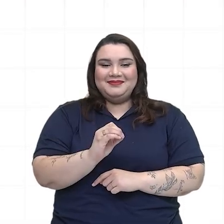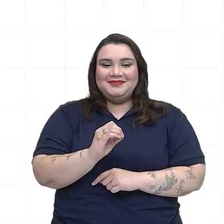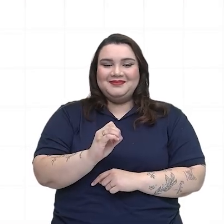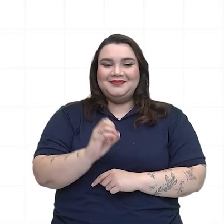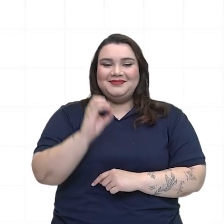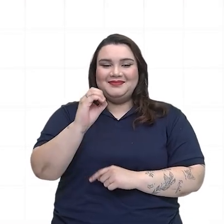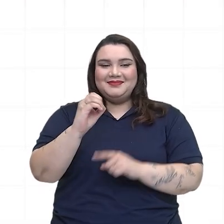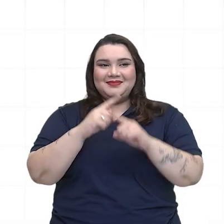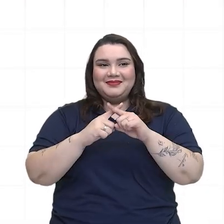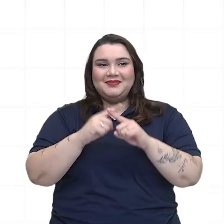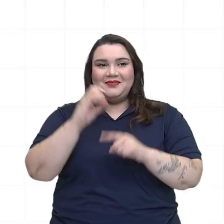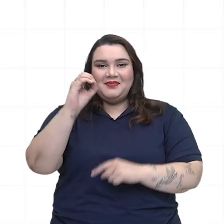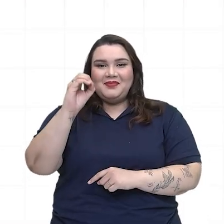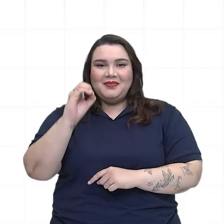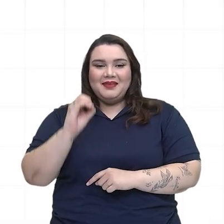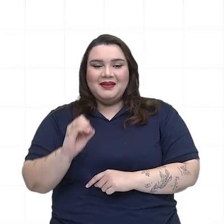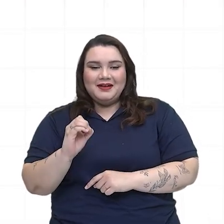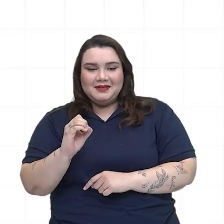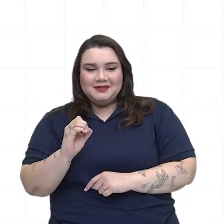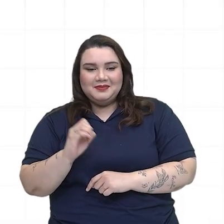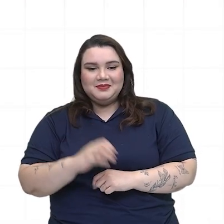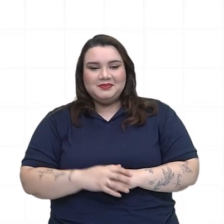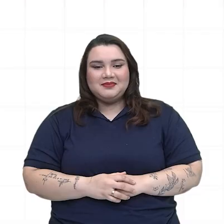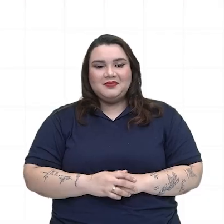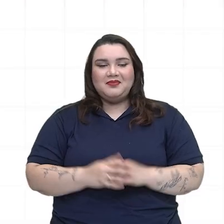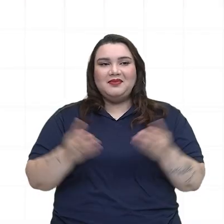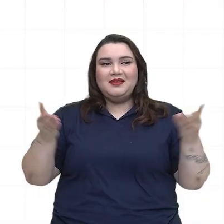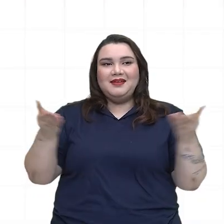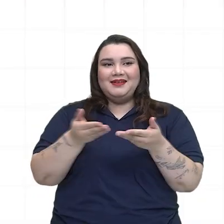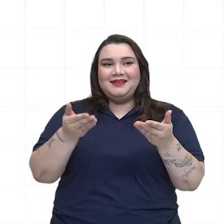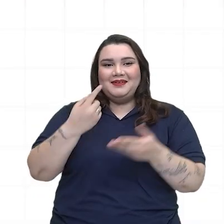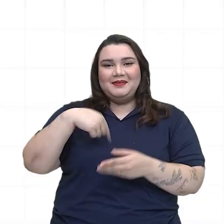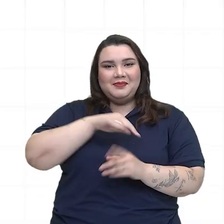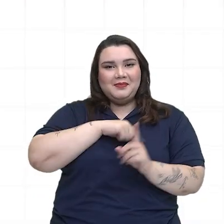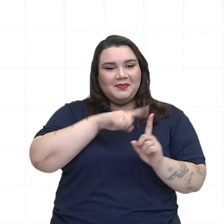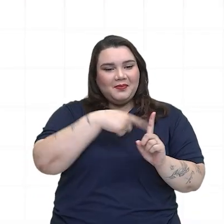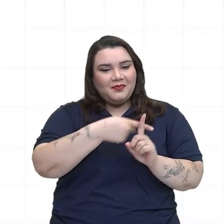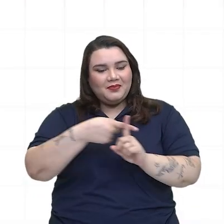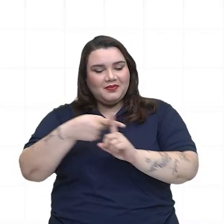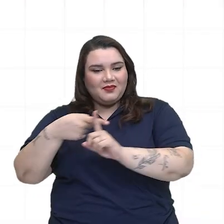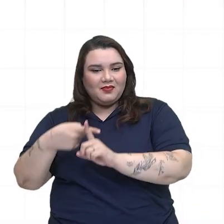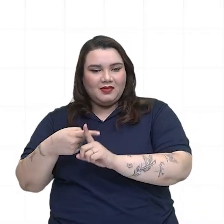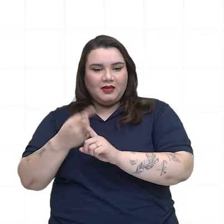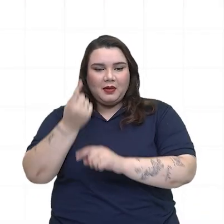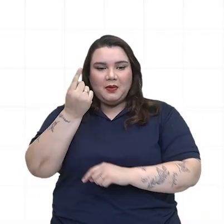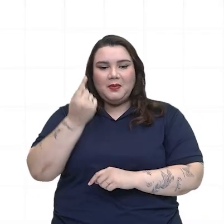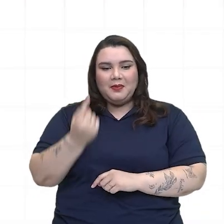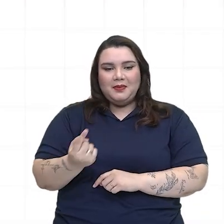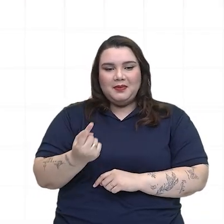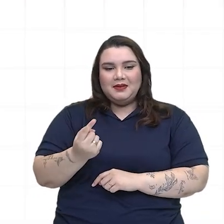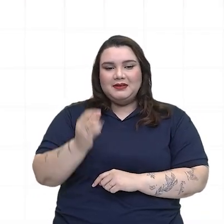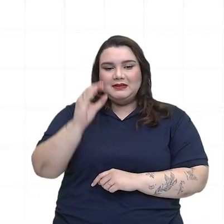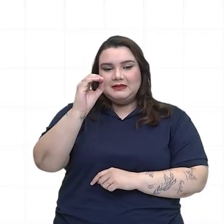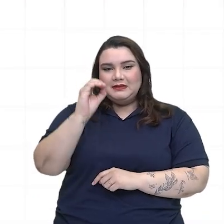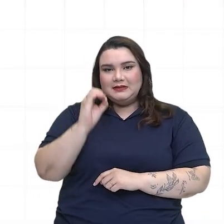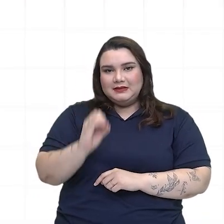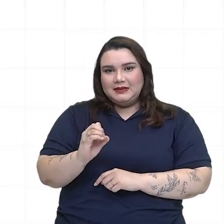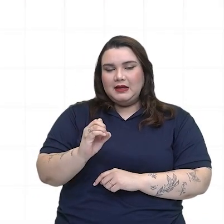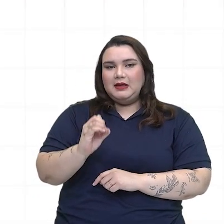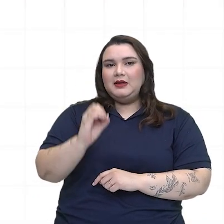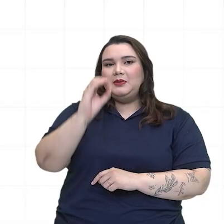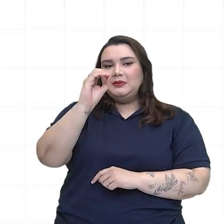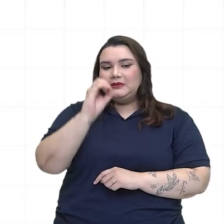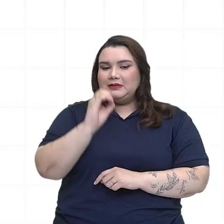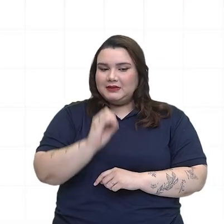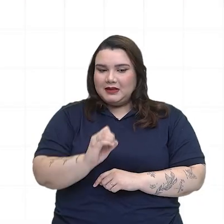vezes 0, 0. E agora a gente soma tudo. 1, 0 mais 0, 0. E o 0